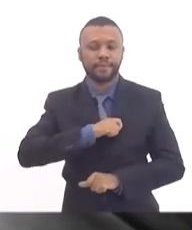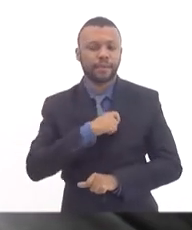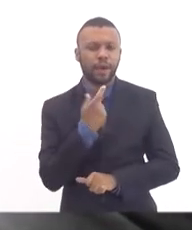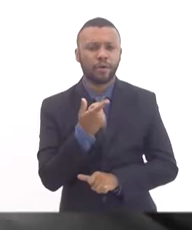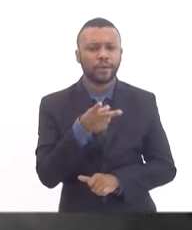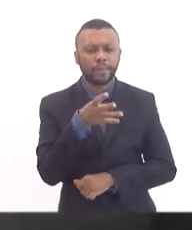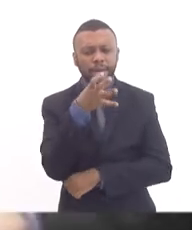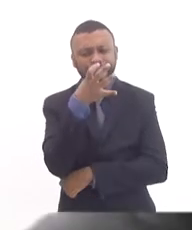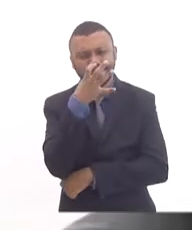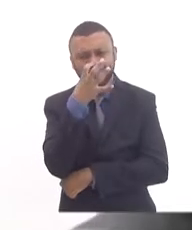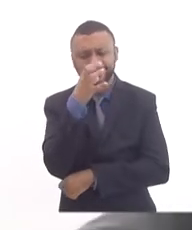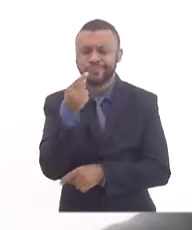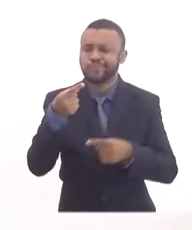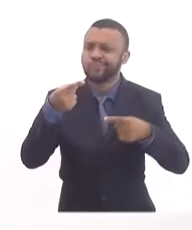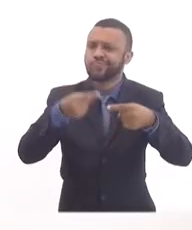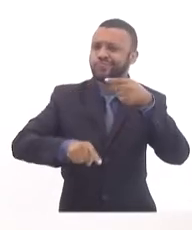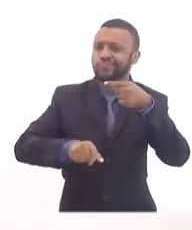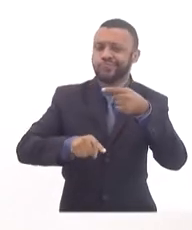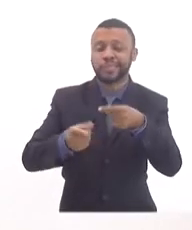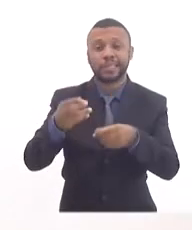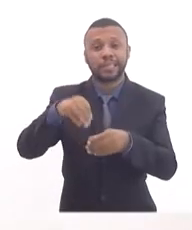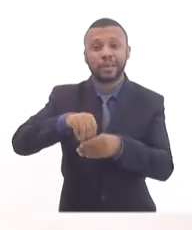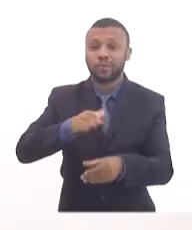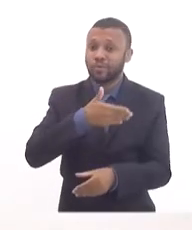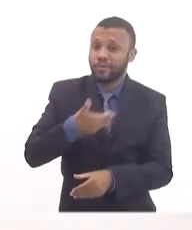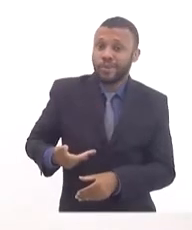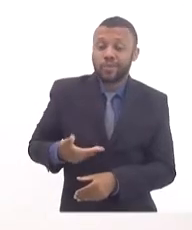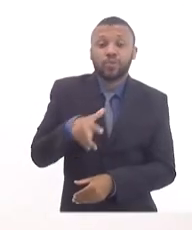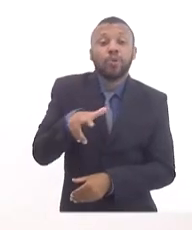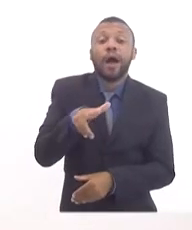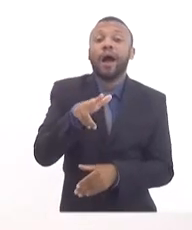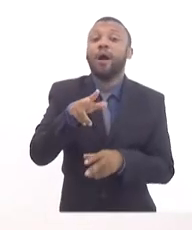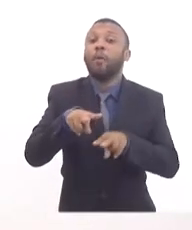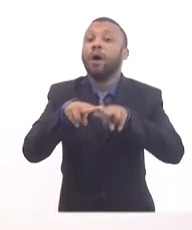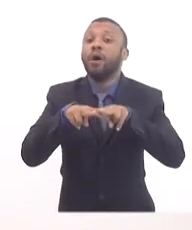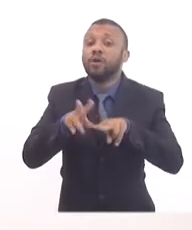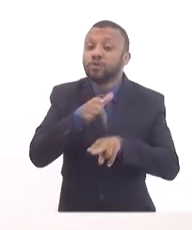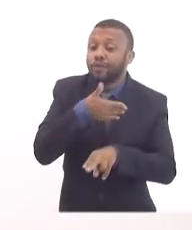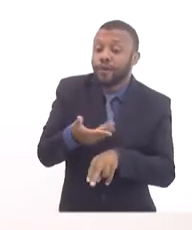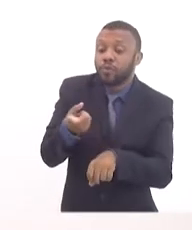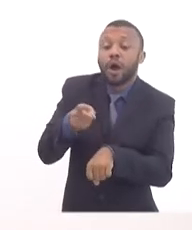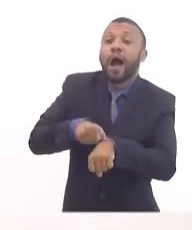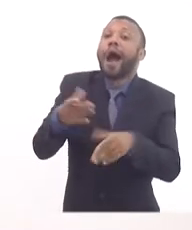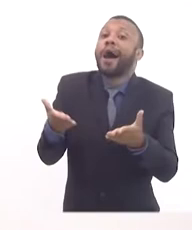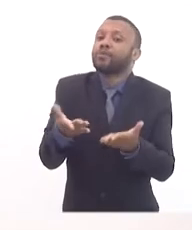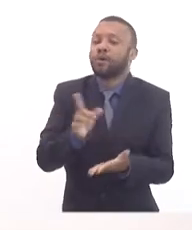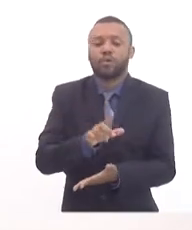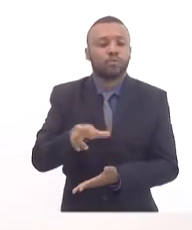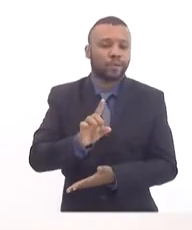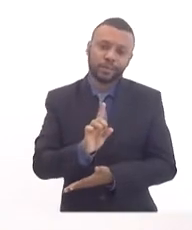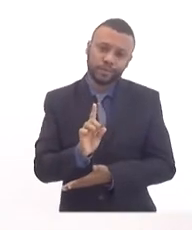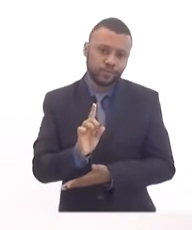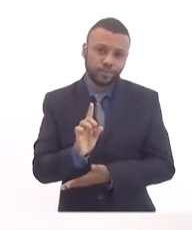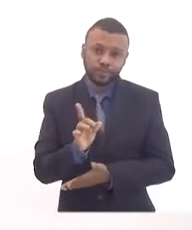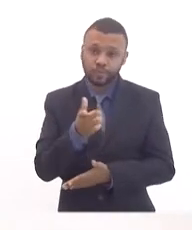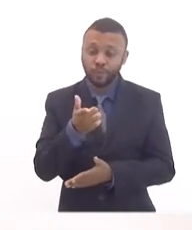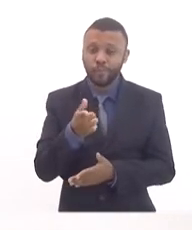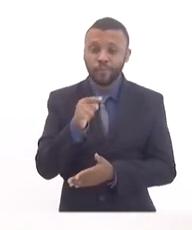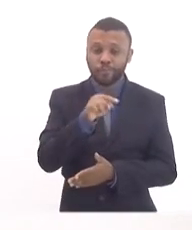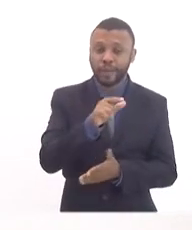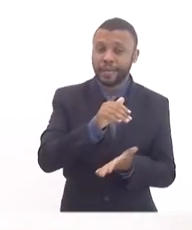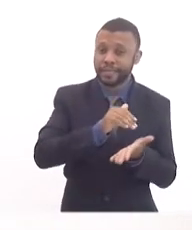divergência instalada no governo isso não é mérito desse governo entre a secretaria de fazenda a secretaria